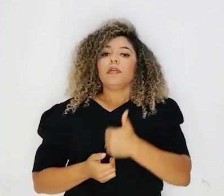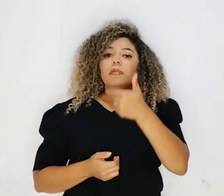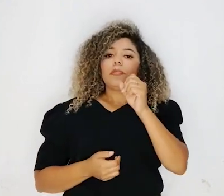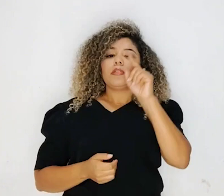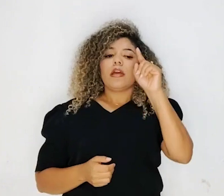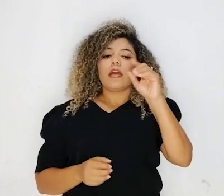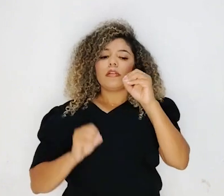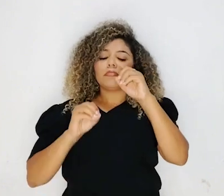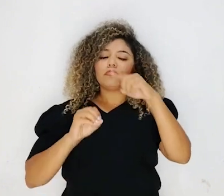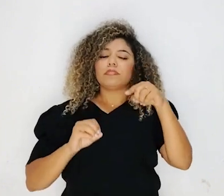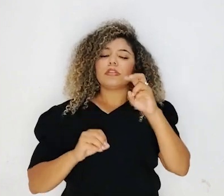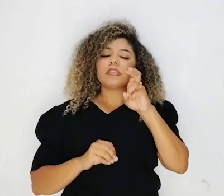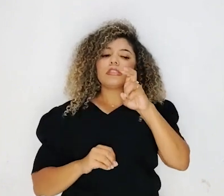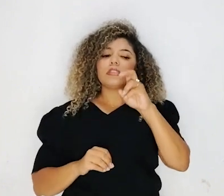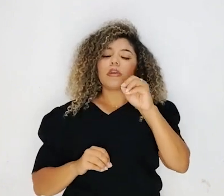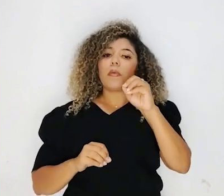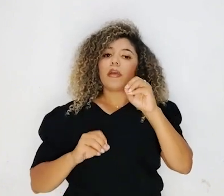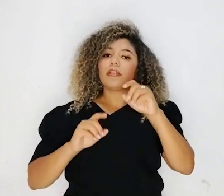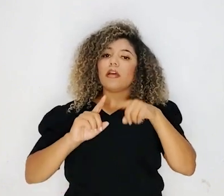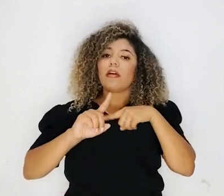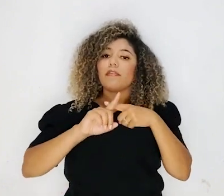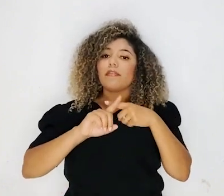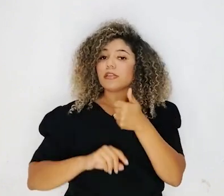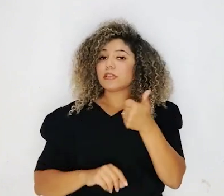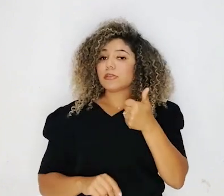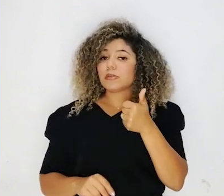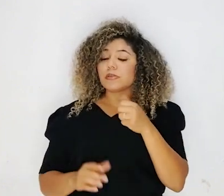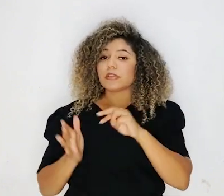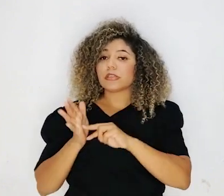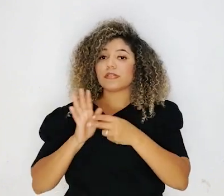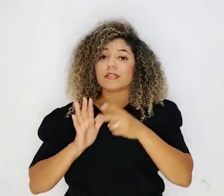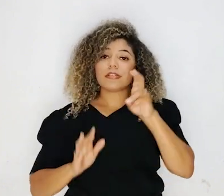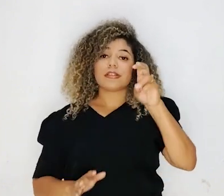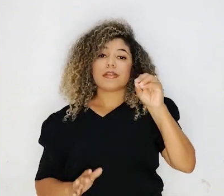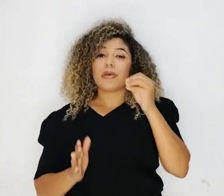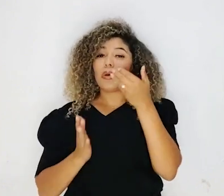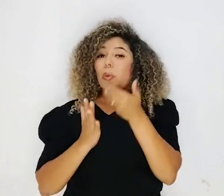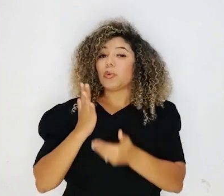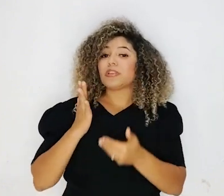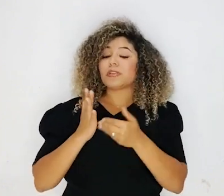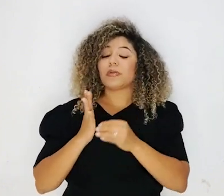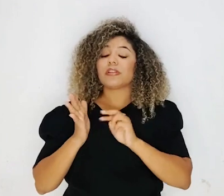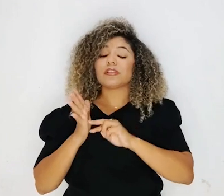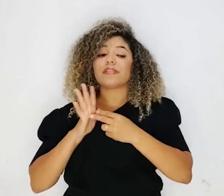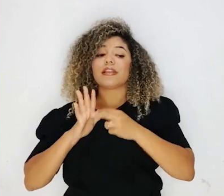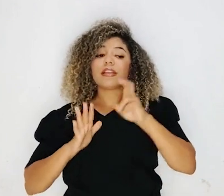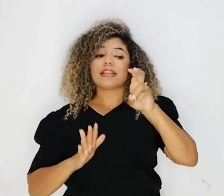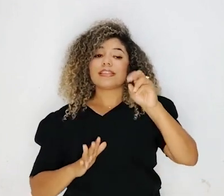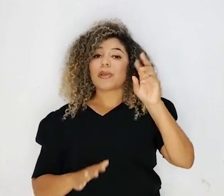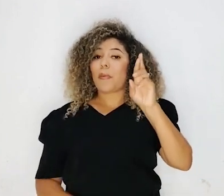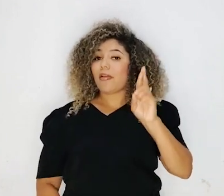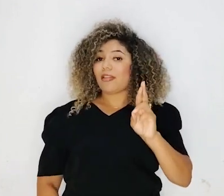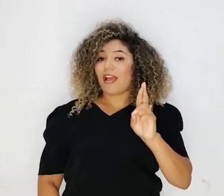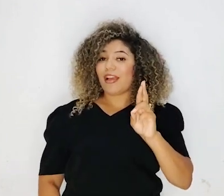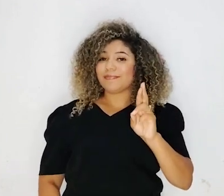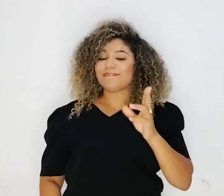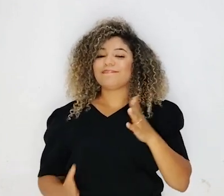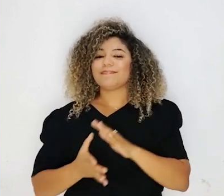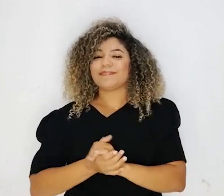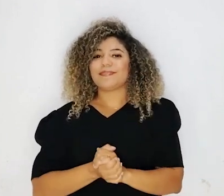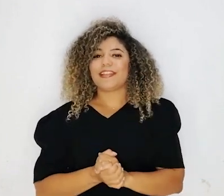10. Ficou 50 vezes 1, que é 50. O desconto seria de 50 e o valor